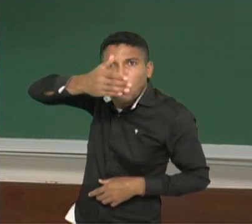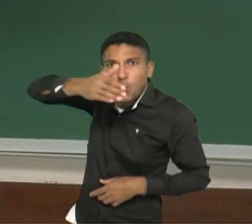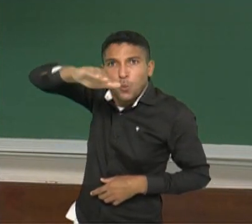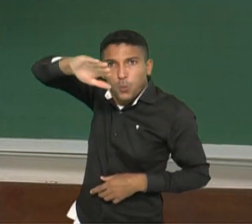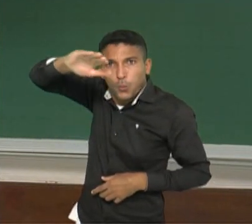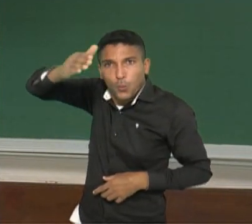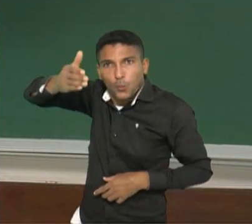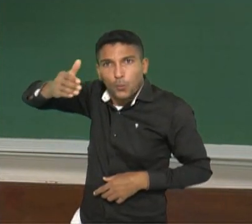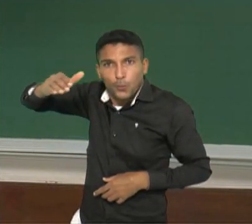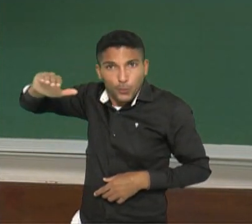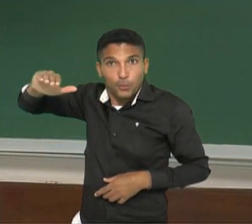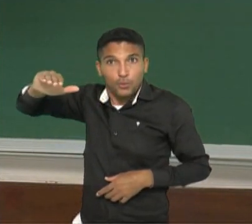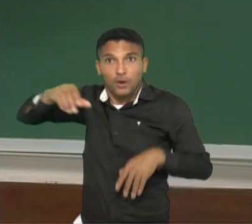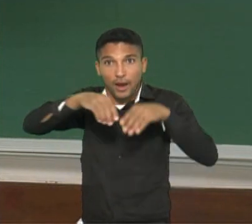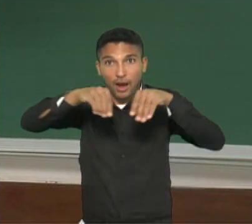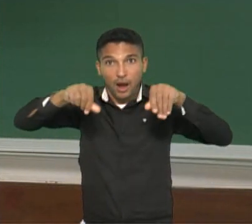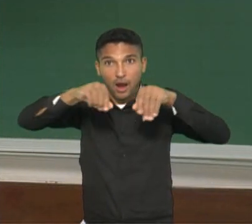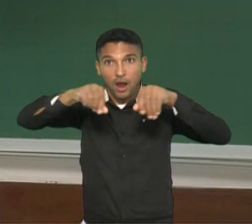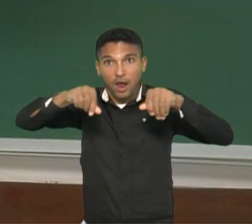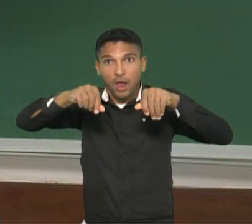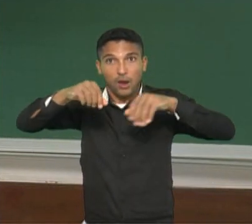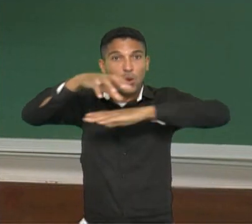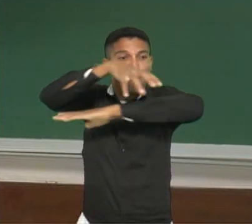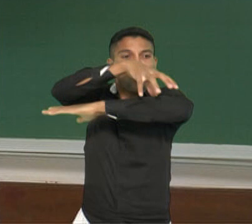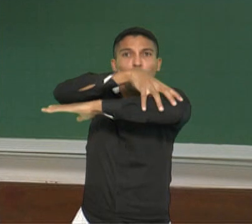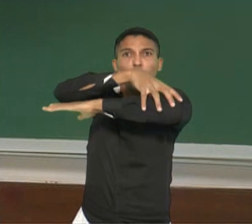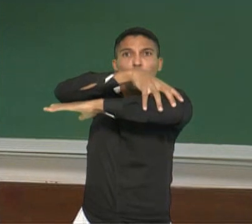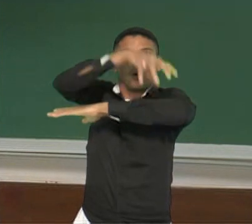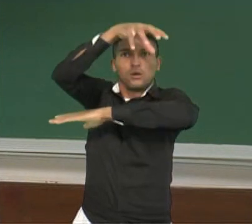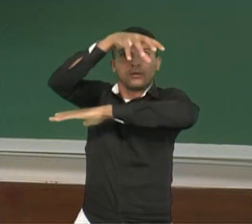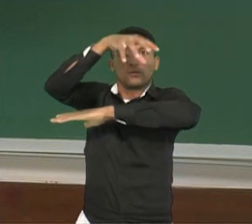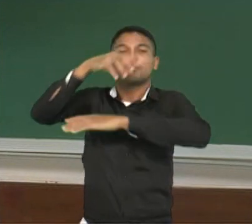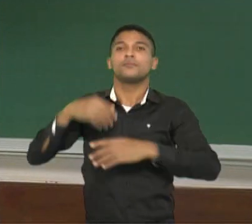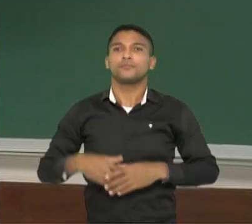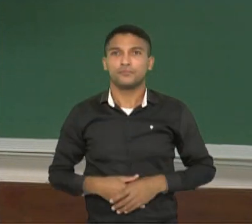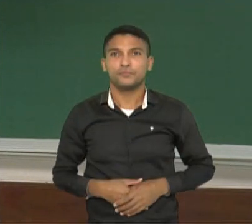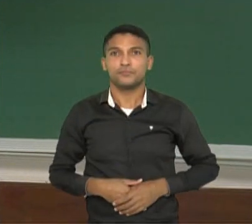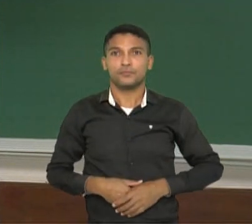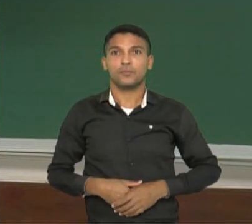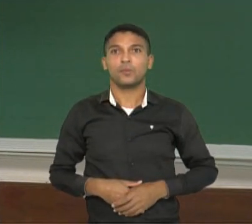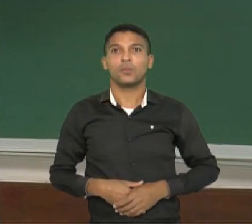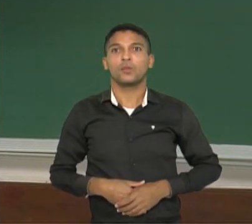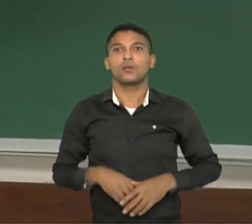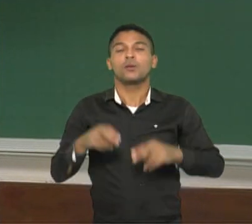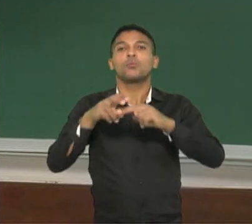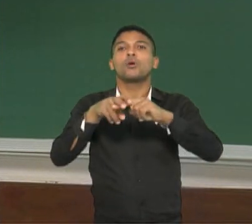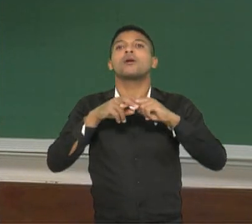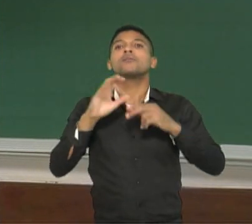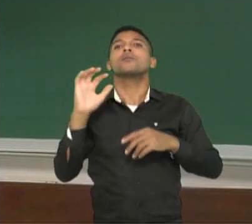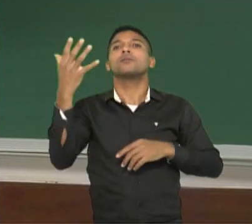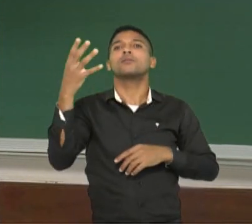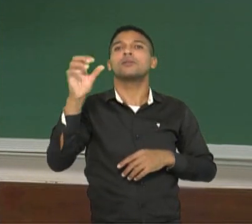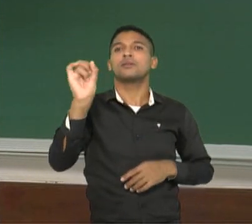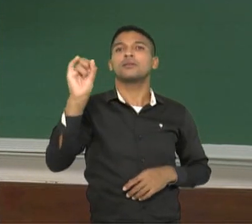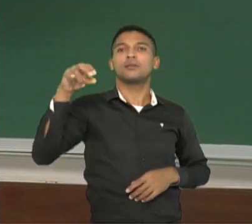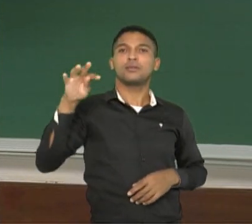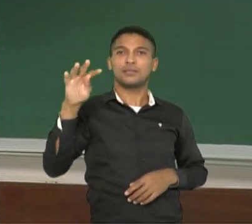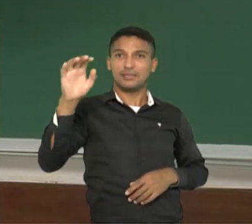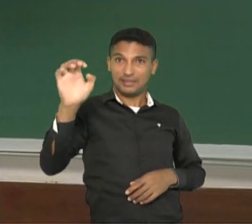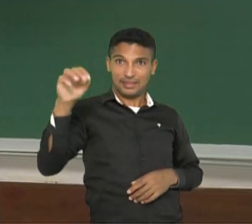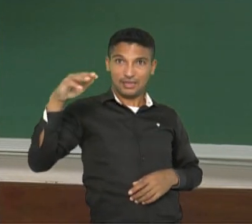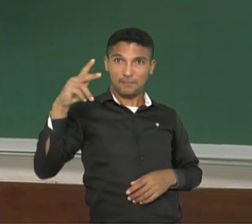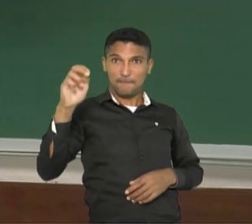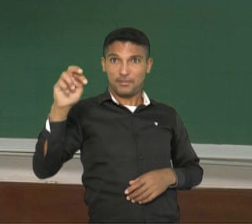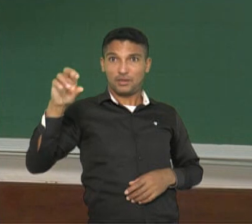suaves ondulações sendo originadas em função dos processos do intemperismo, a ação da chuva, a ação